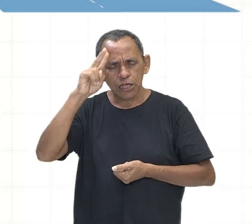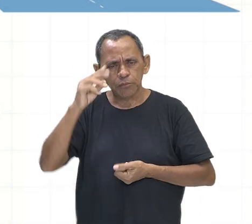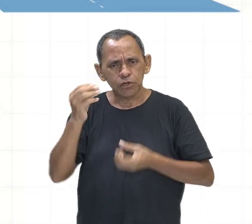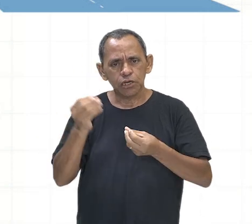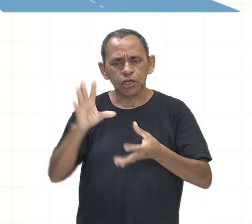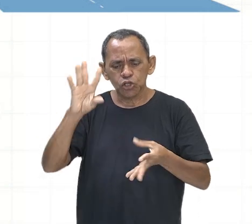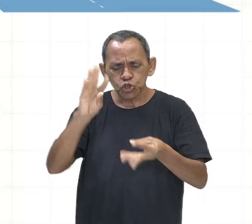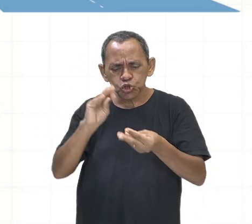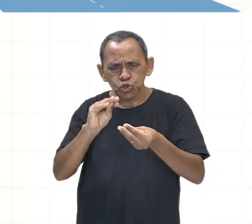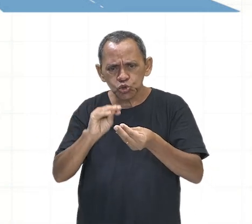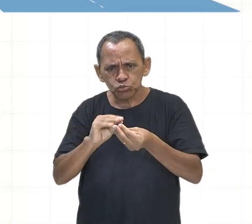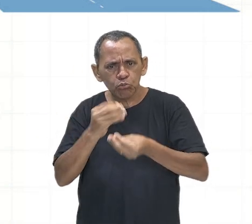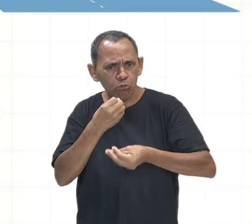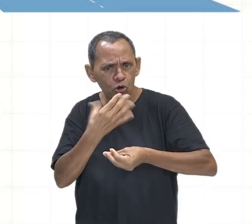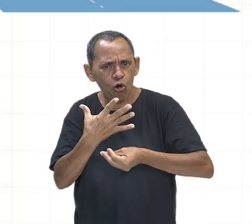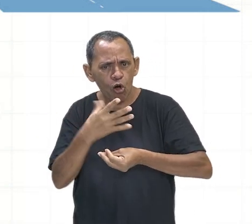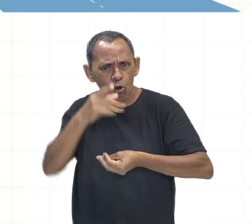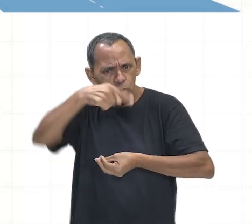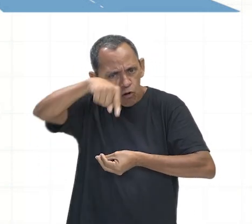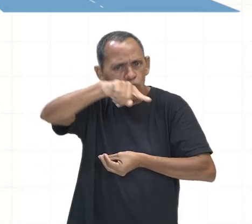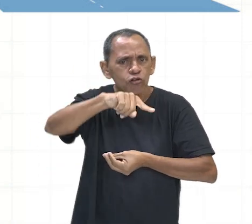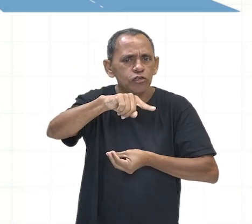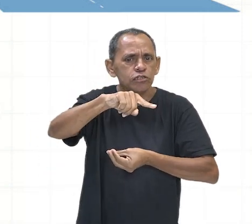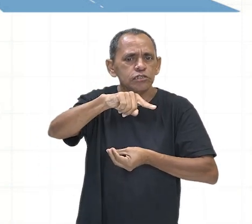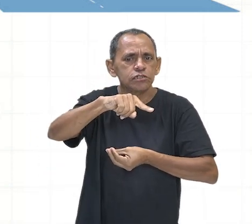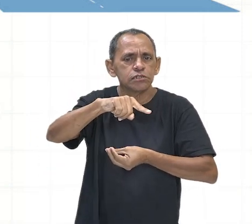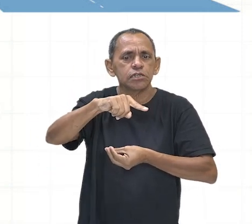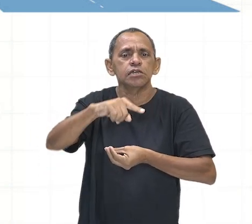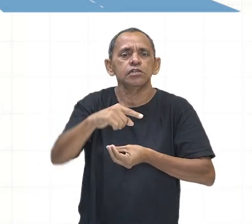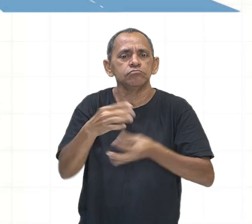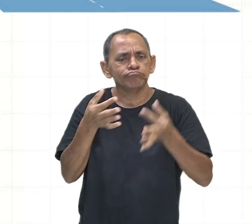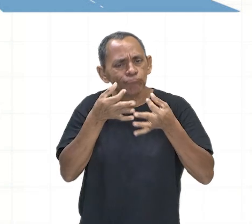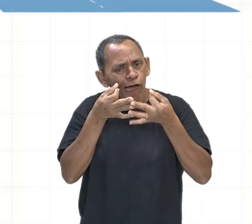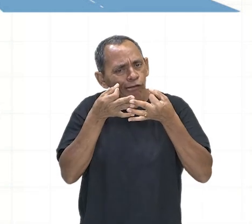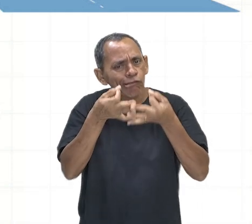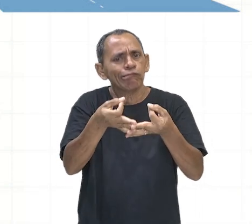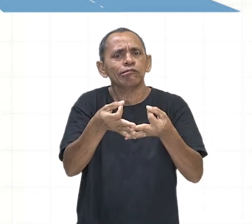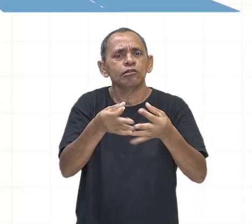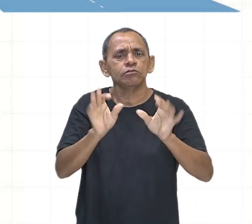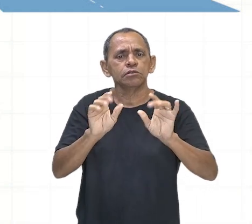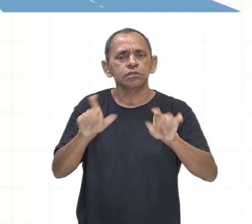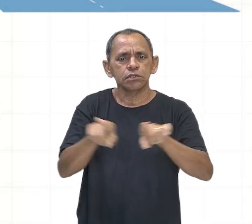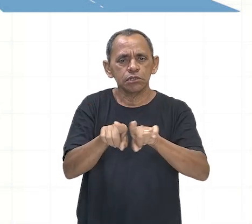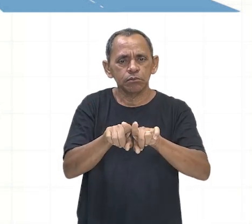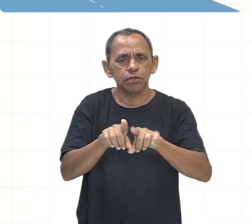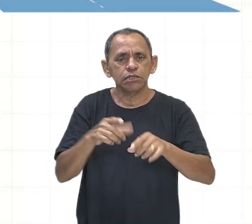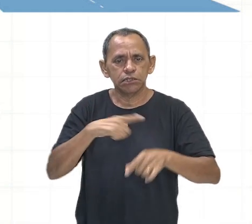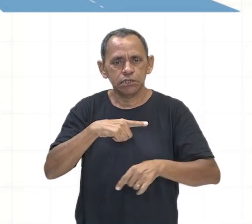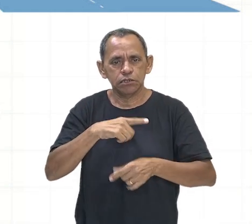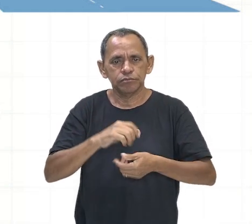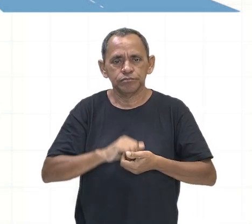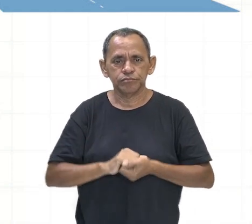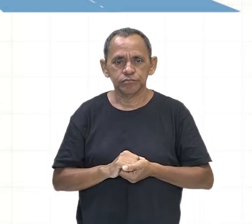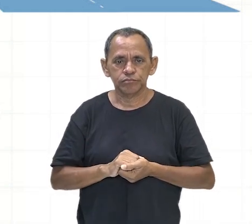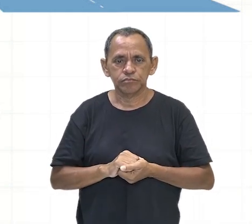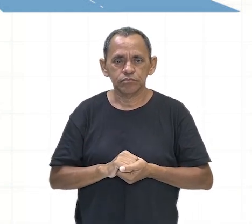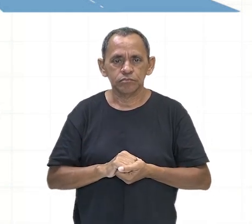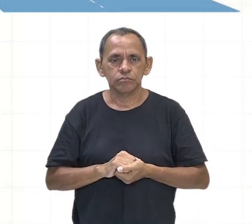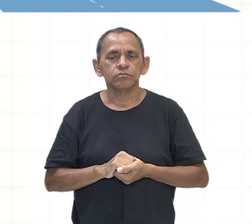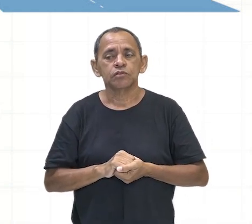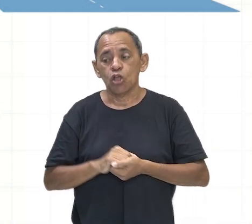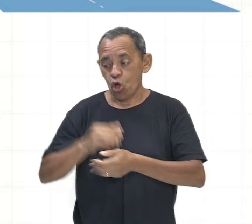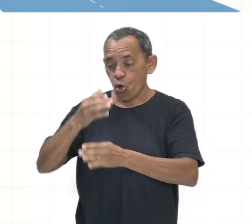pode acontecer que caia uma reflexão e uma questão sobre isso. Enquanto que moral é